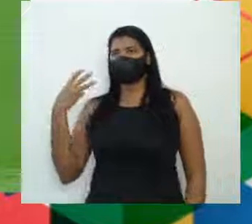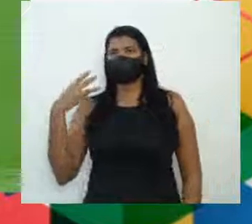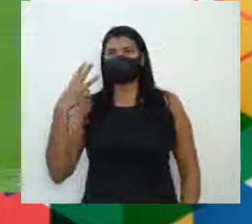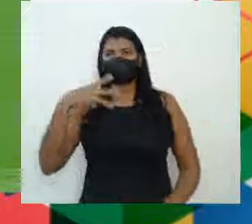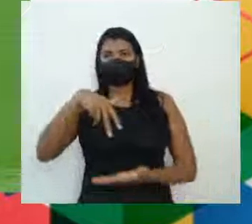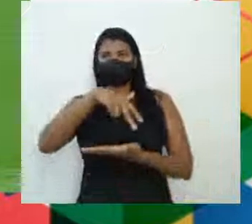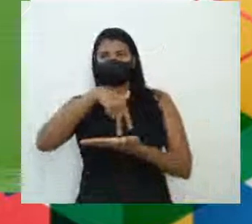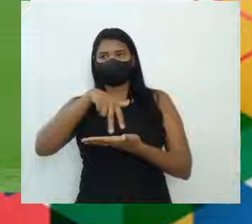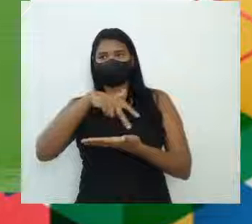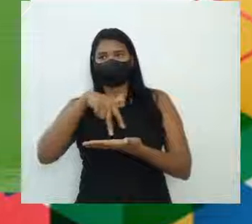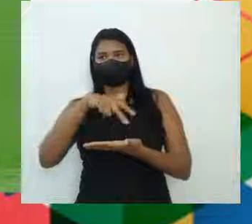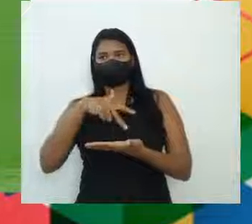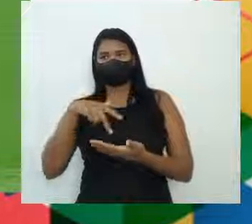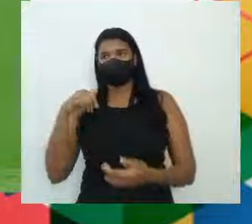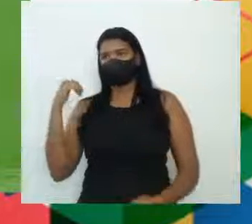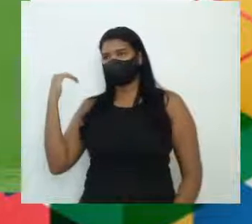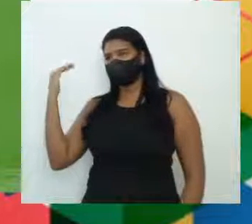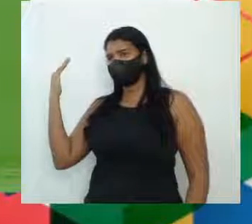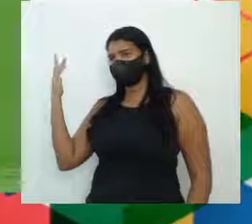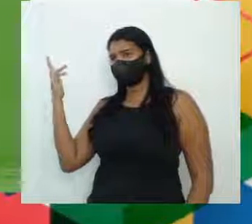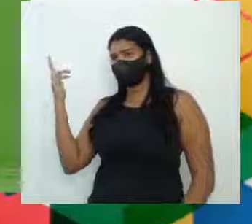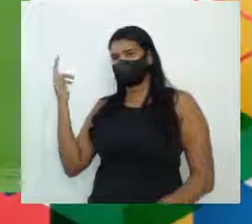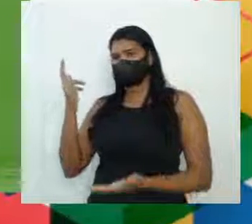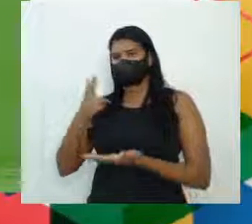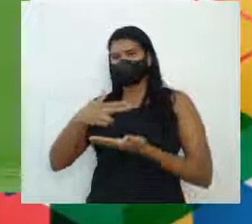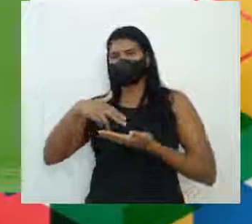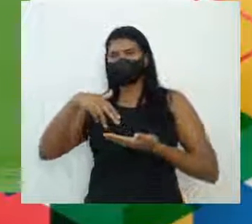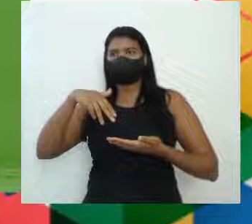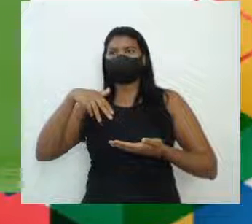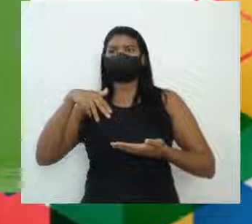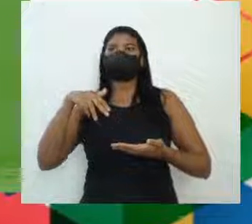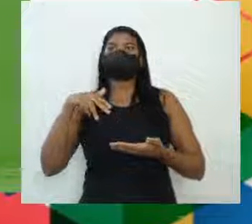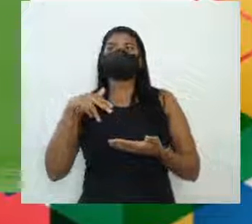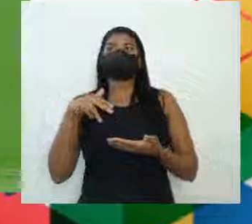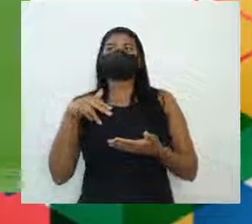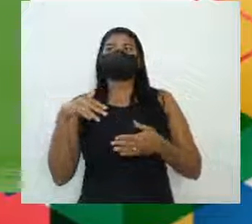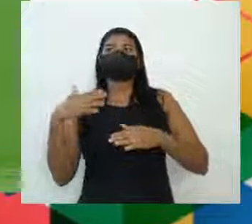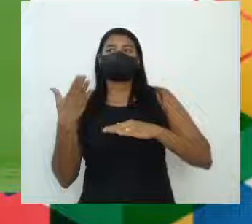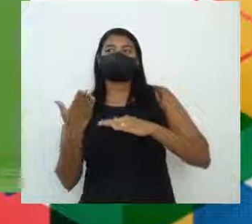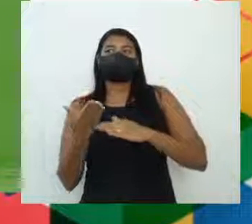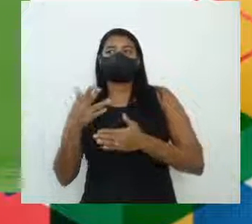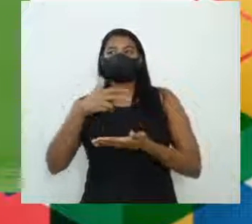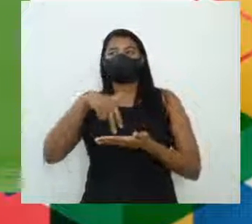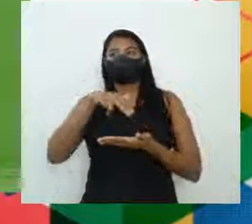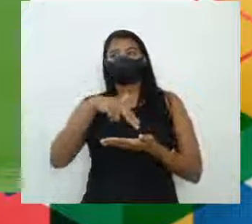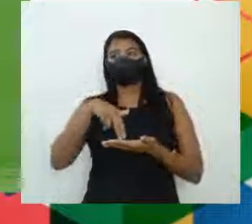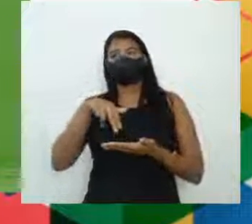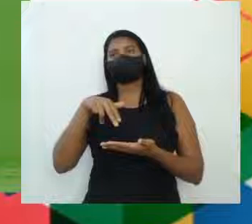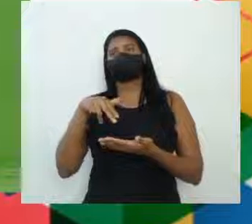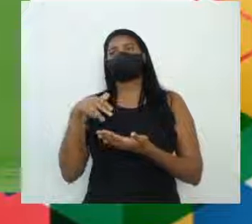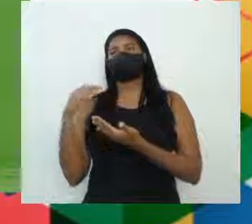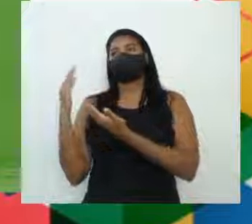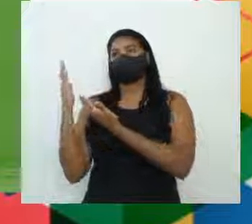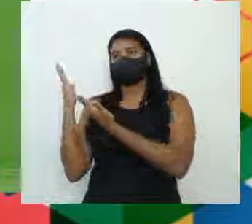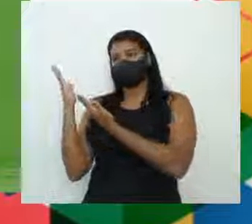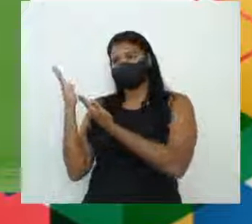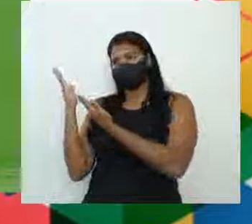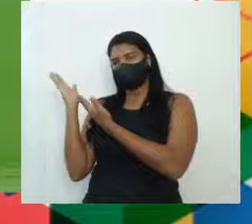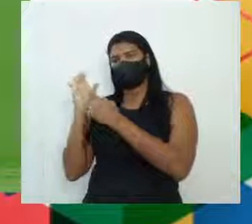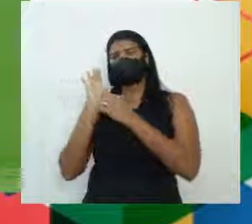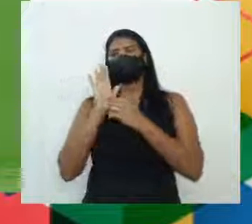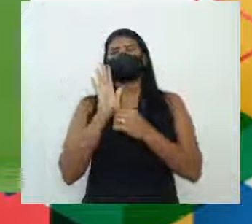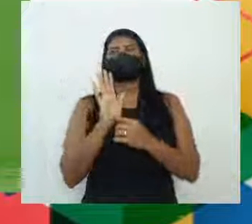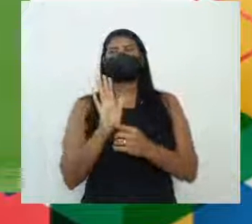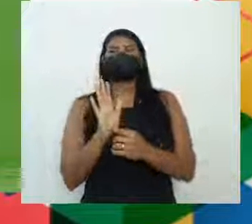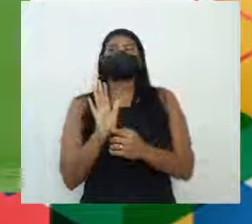dança, né? A gente tem o balé, a gente tem a dança moderna, a gente tem o break, estão aí representados e a